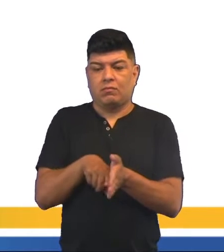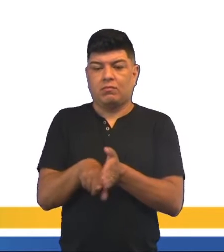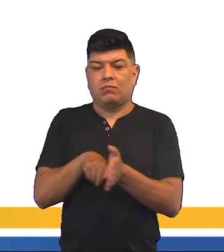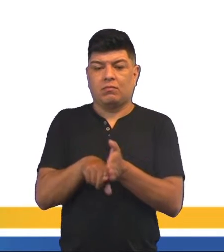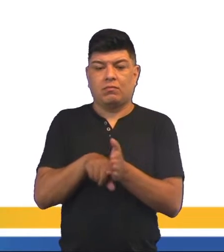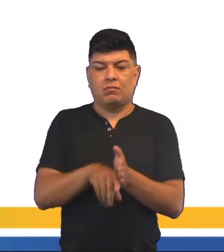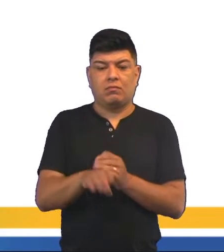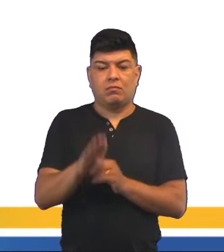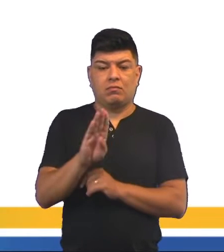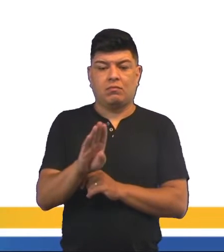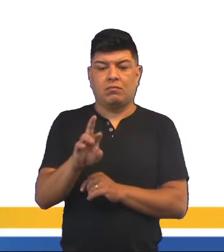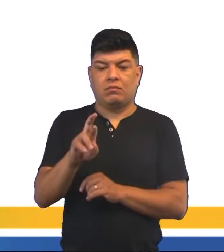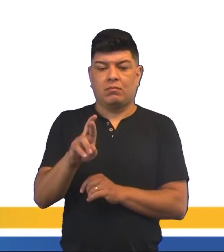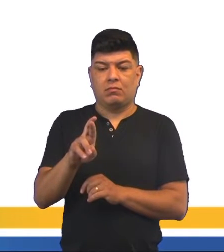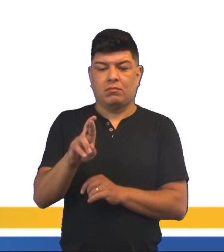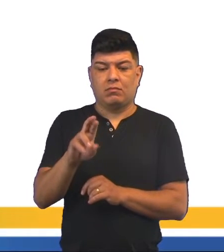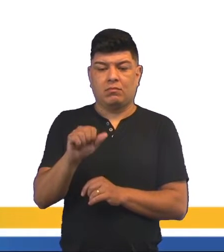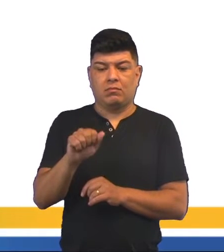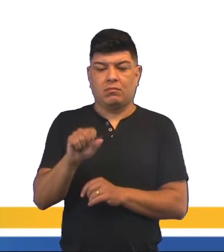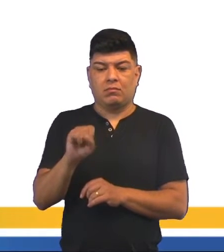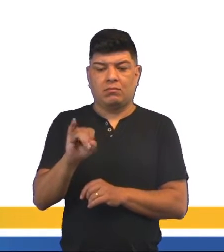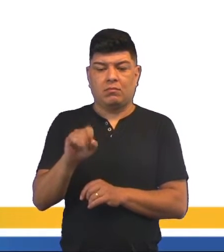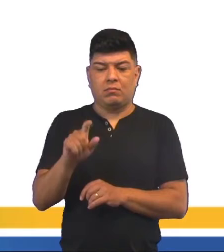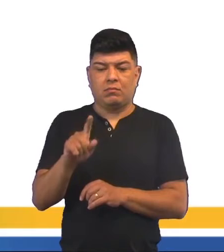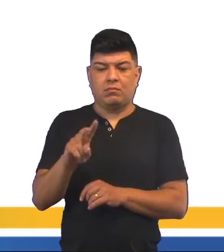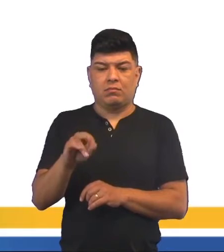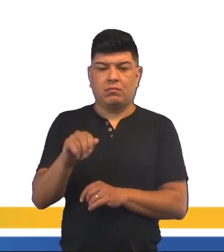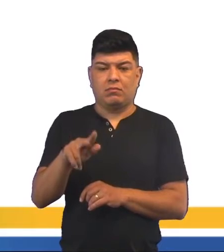como brasilianos, né.